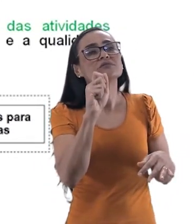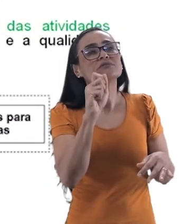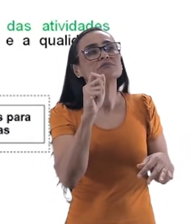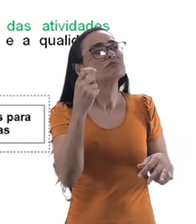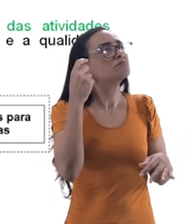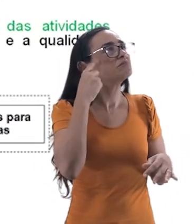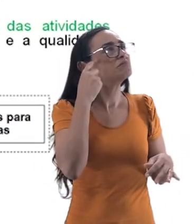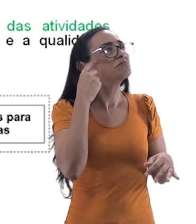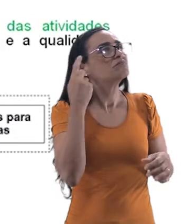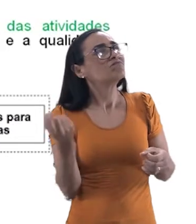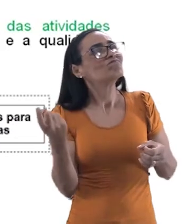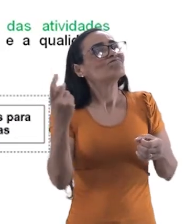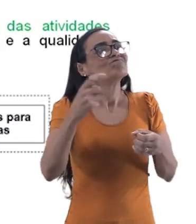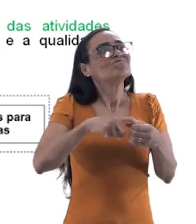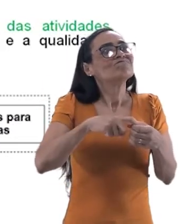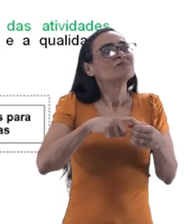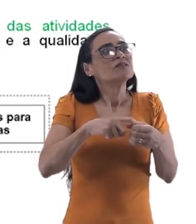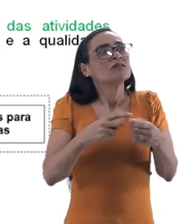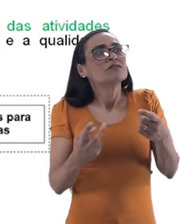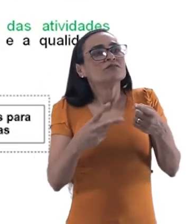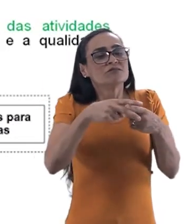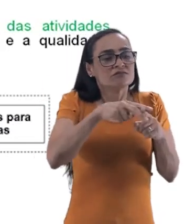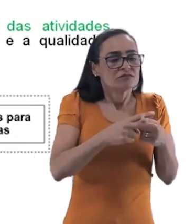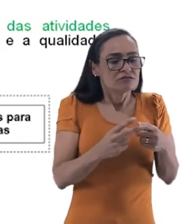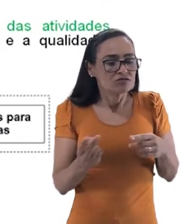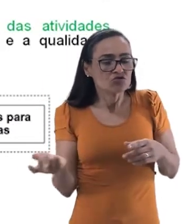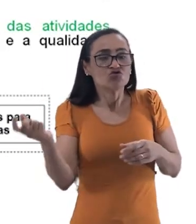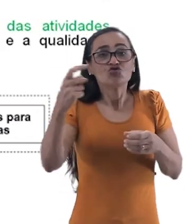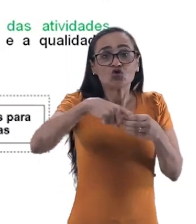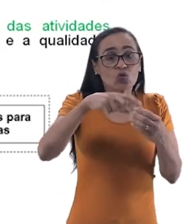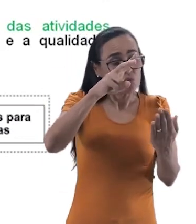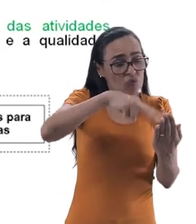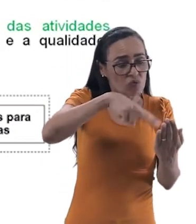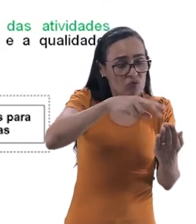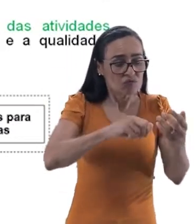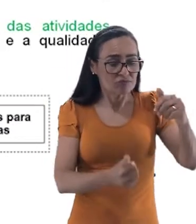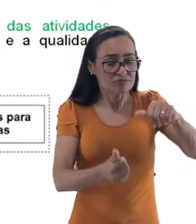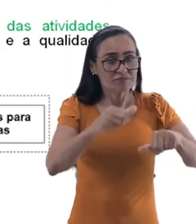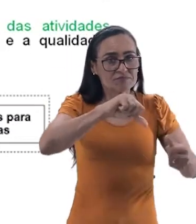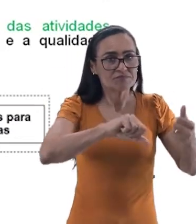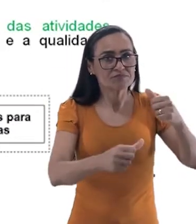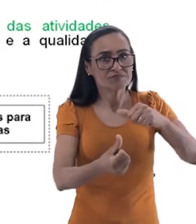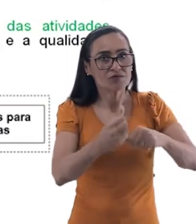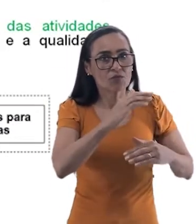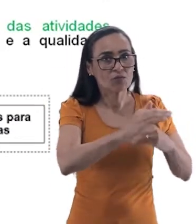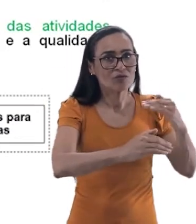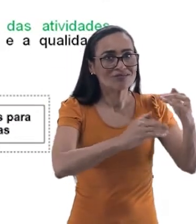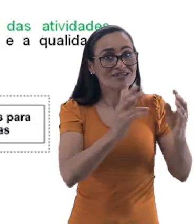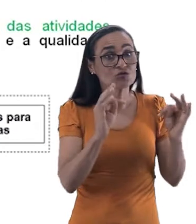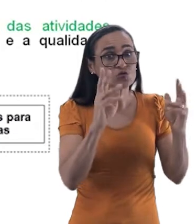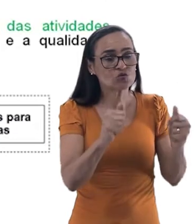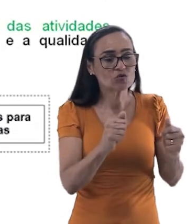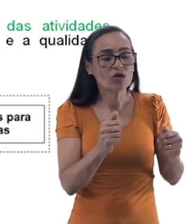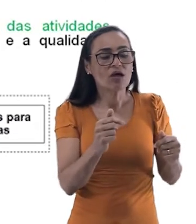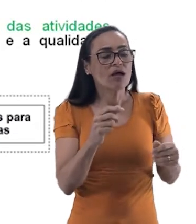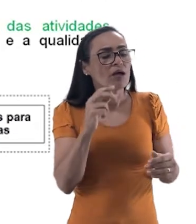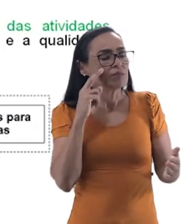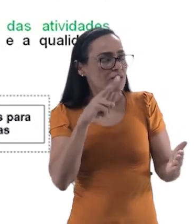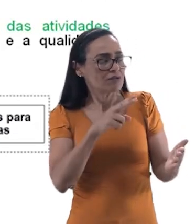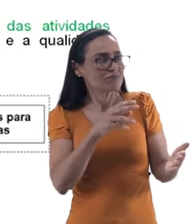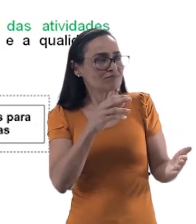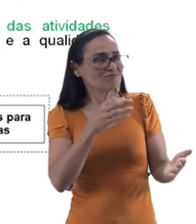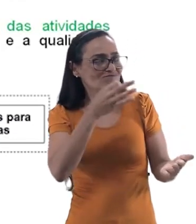consigo repensar e revisitar essas atividades e processos para ver se